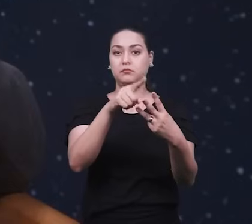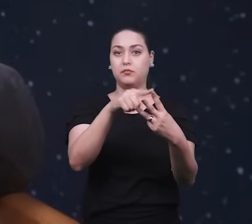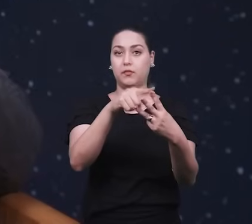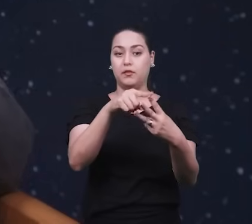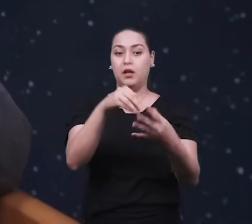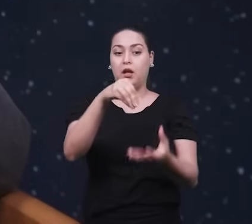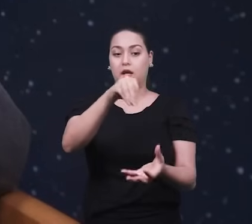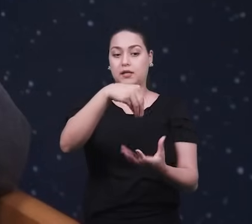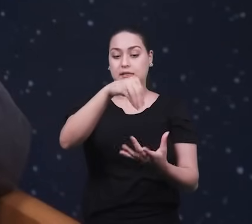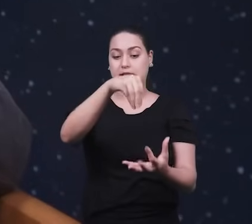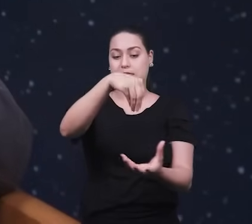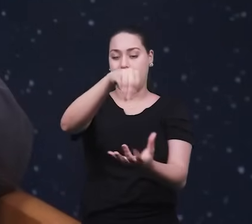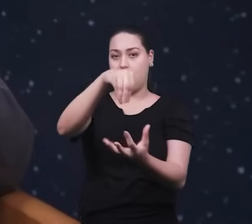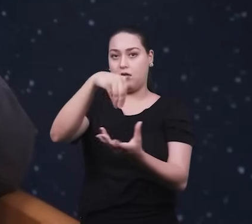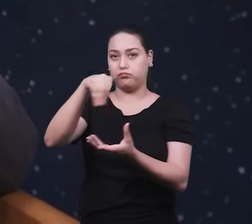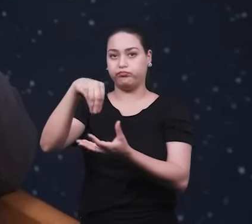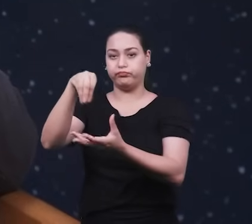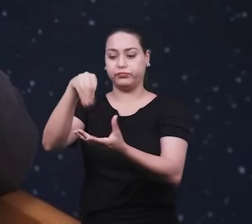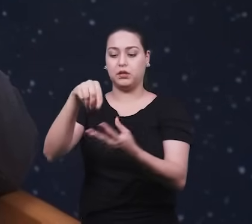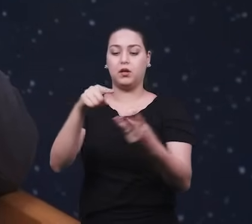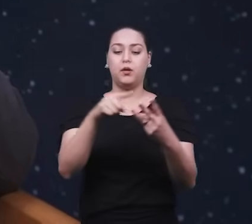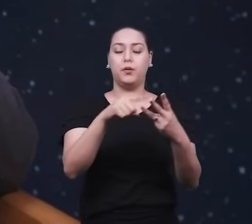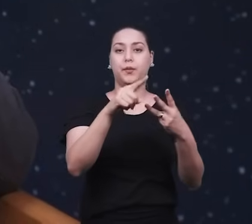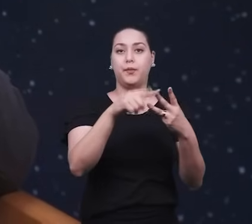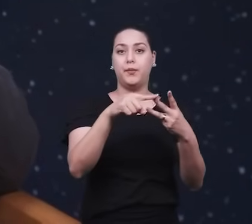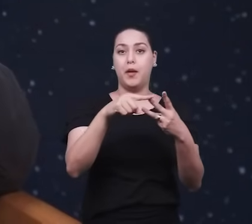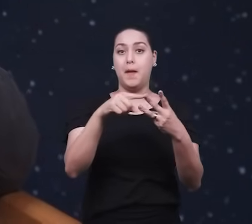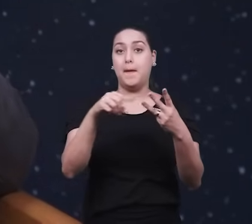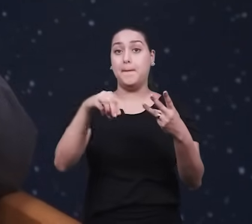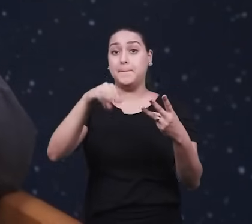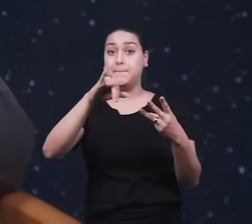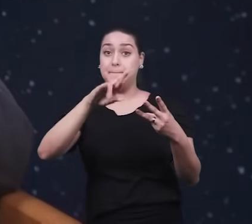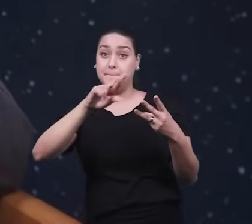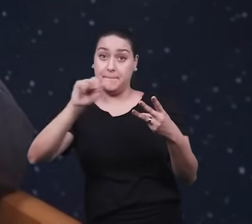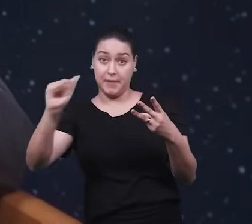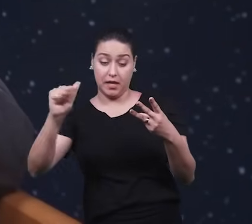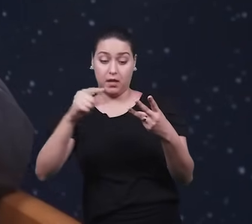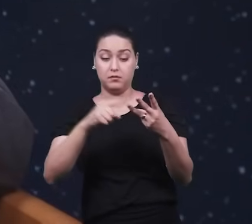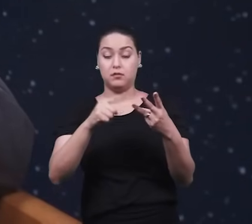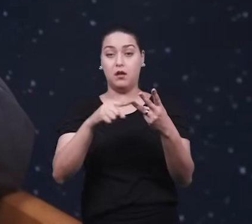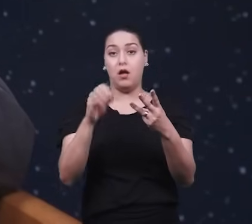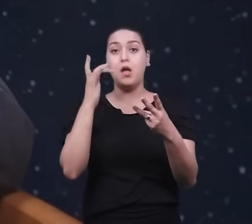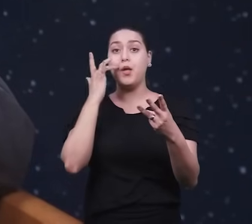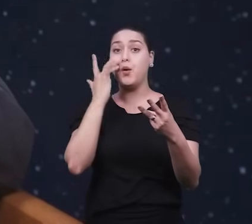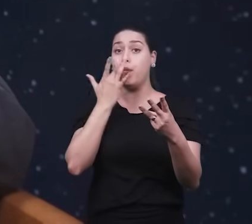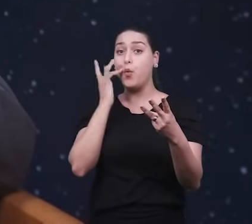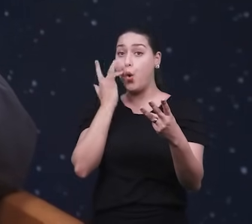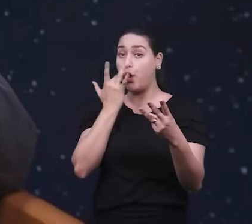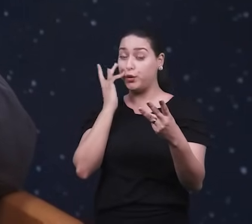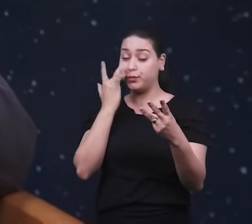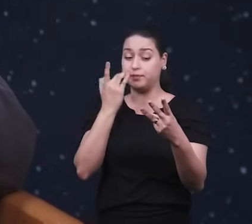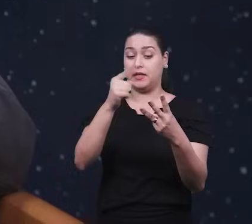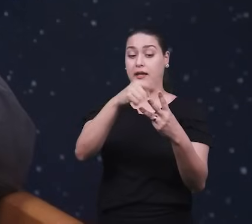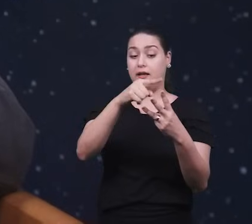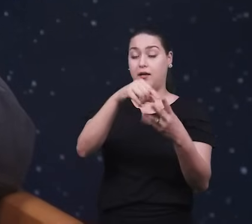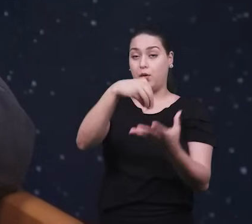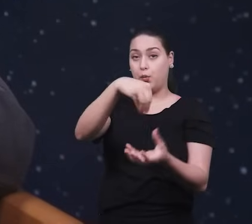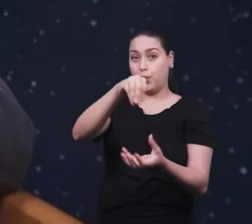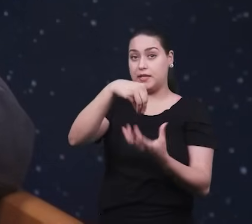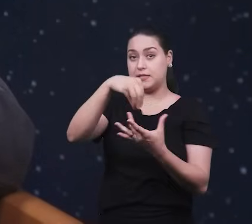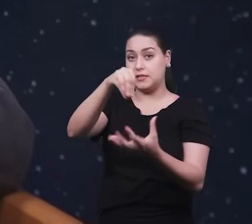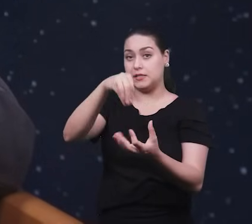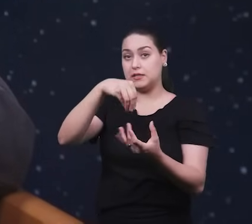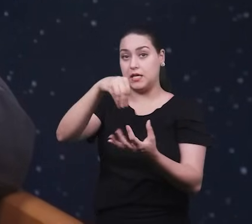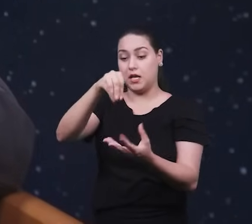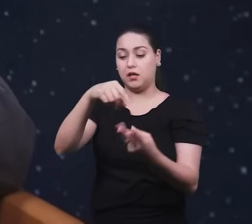O ouro ali, um presente realmente para aquele que seria o rei, o nosso rei, né? Amém. E a mirra e o incenso